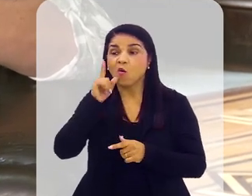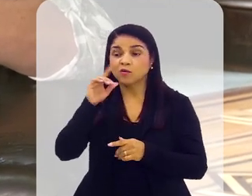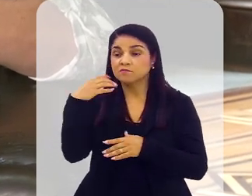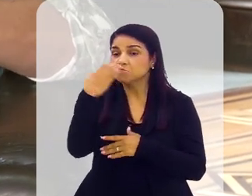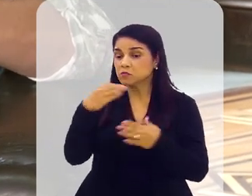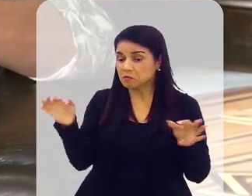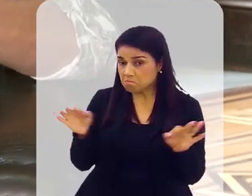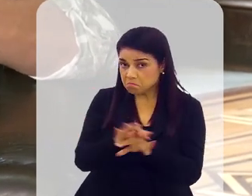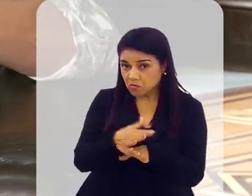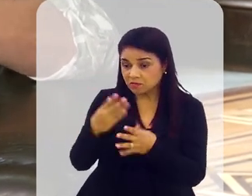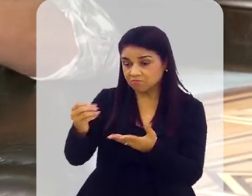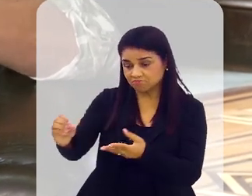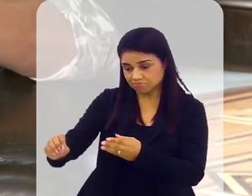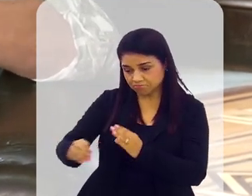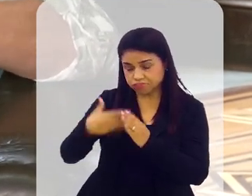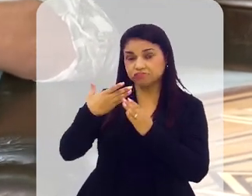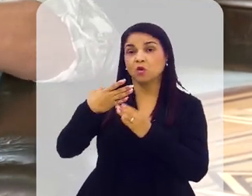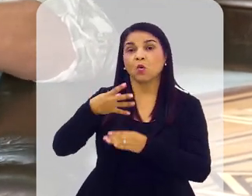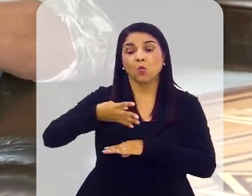Brasília. Essa música chegou para mim ontem,